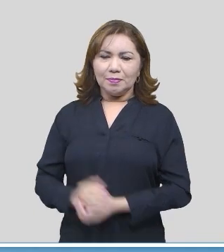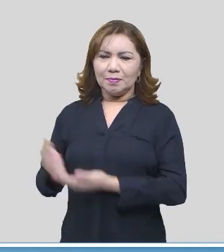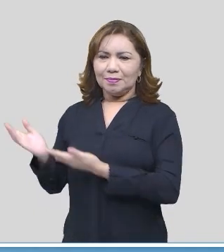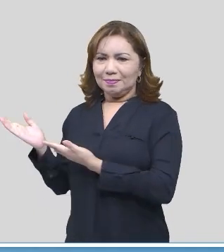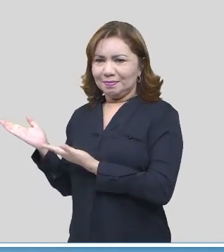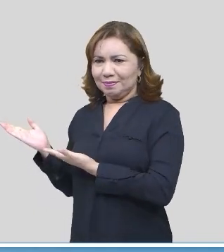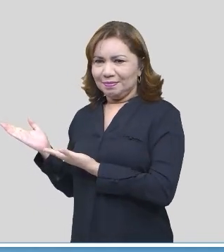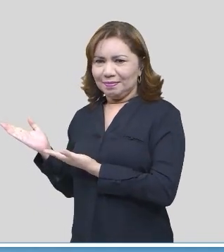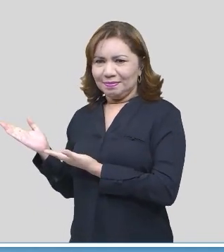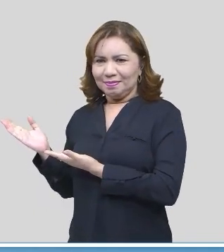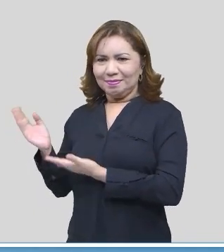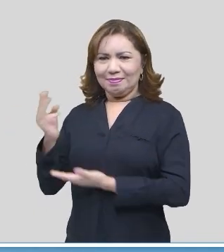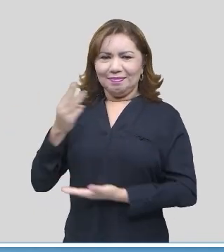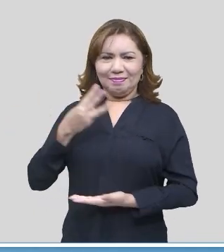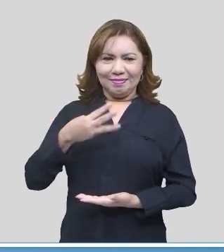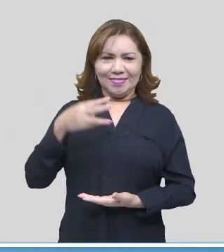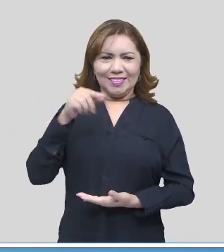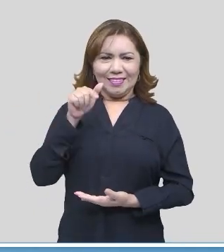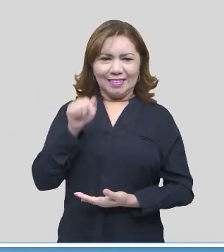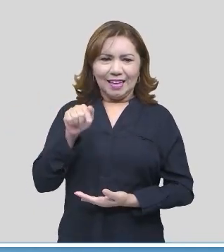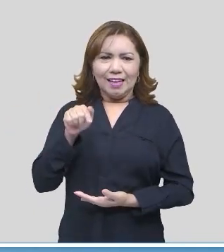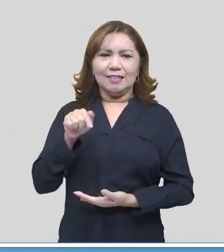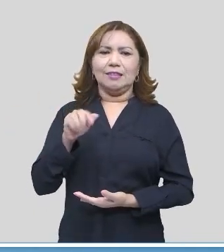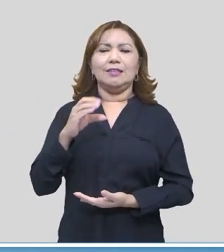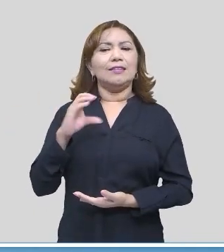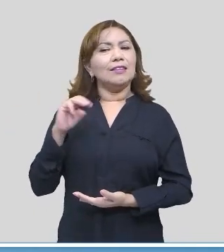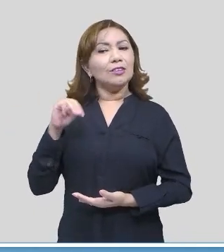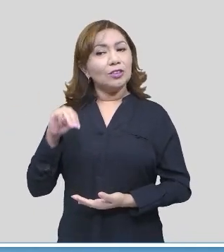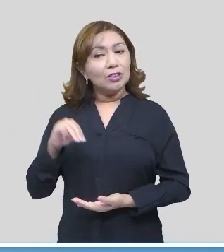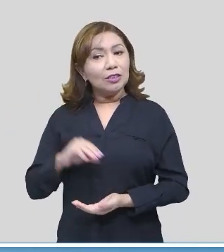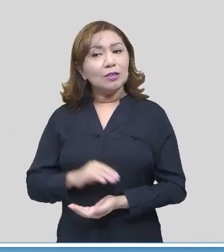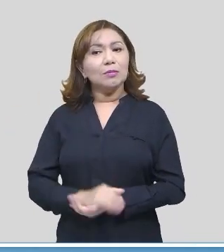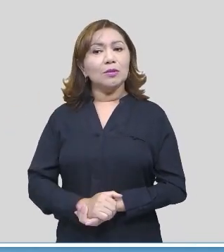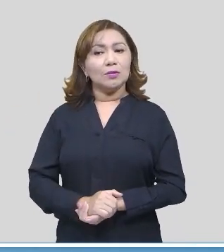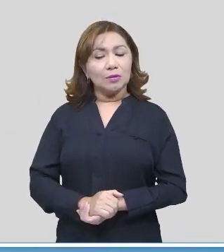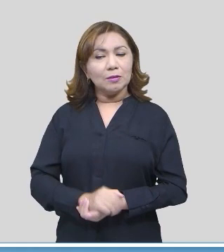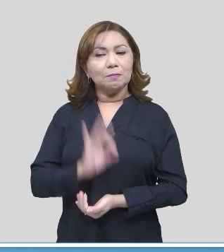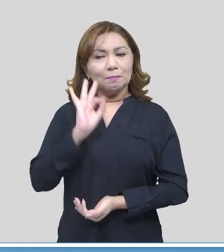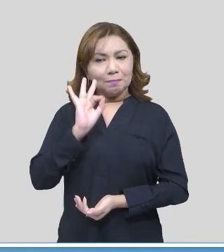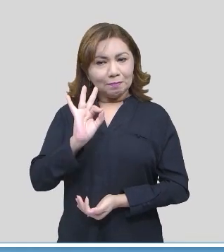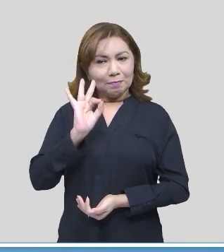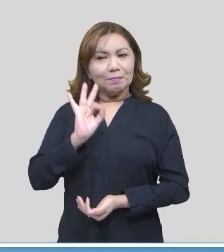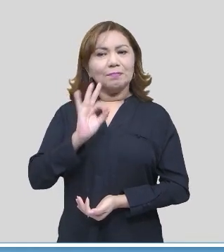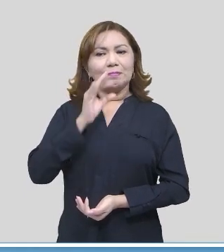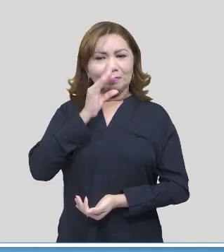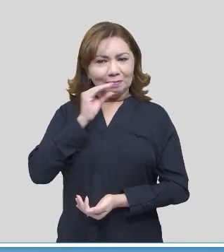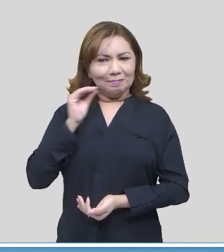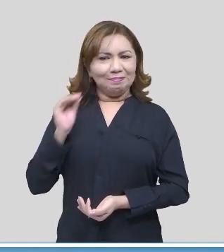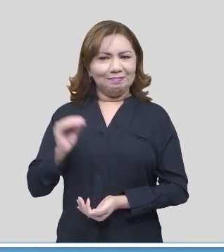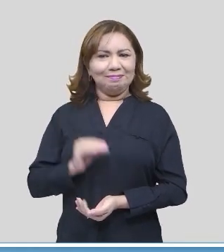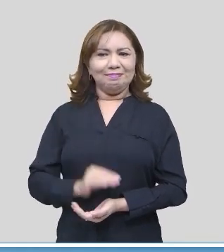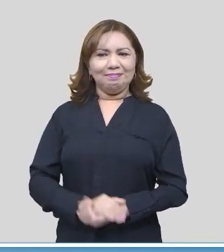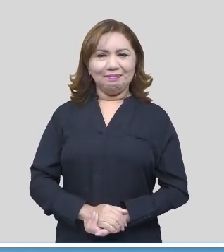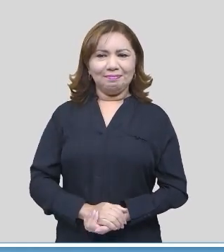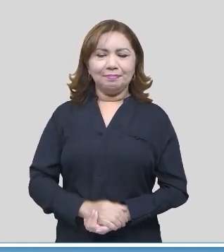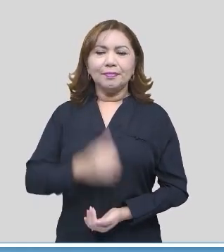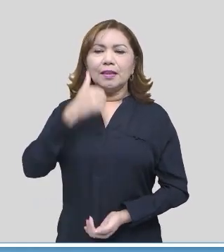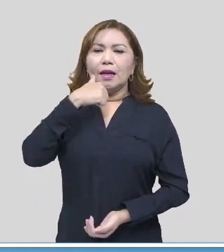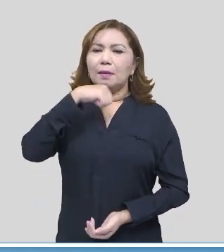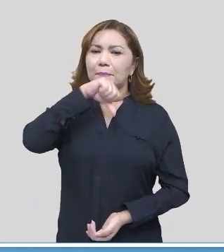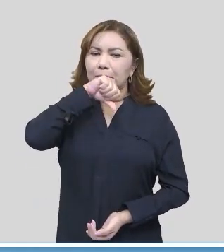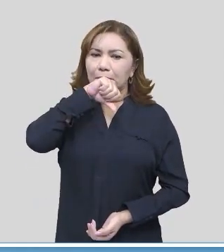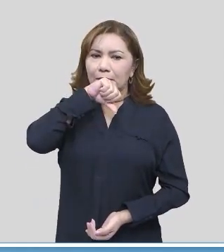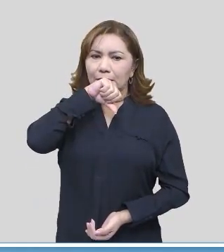37 centímetros. Isso, crianças. A mãe de Sara,